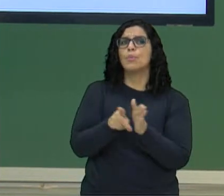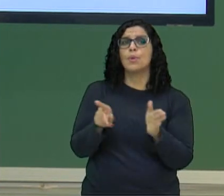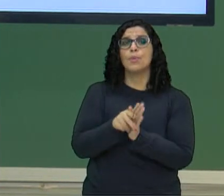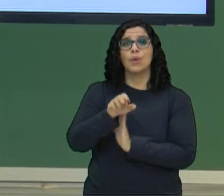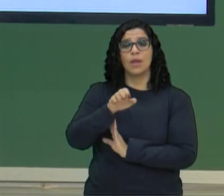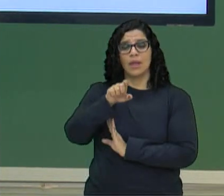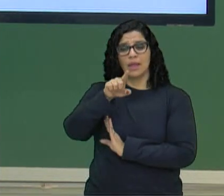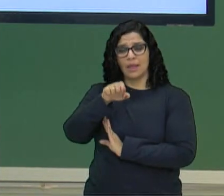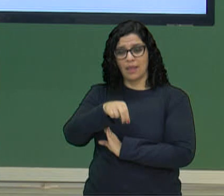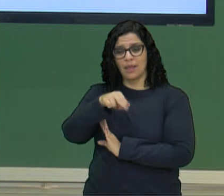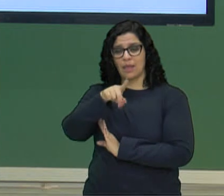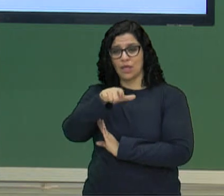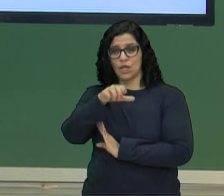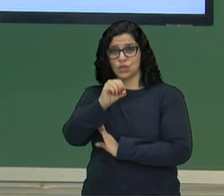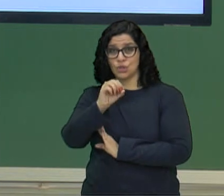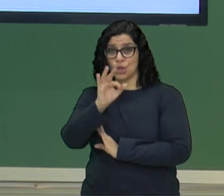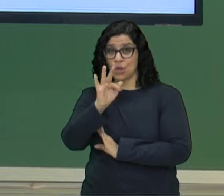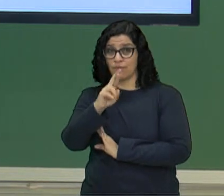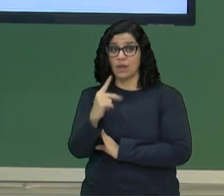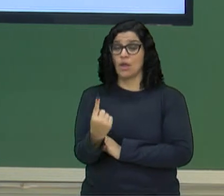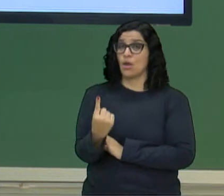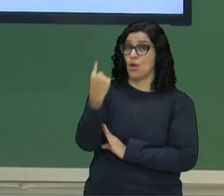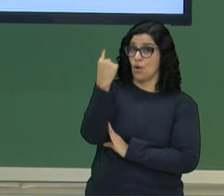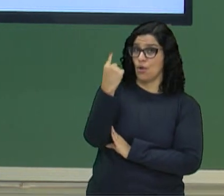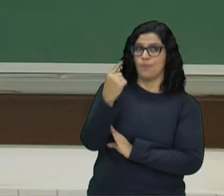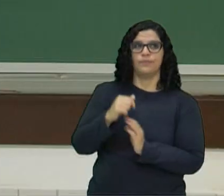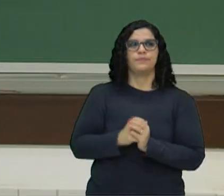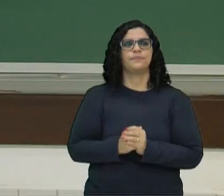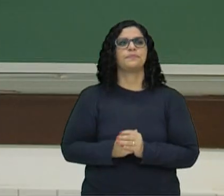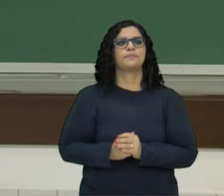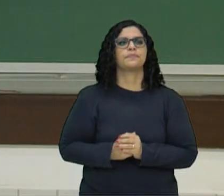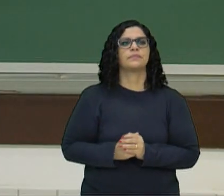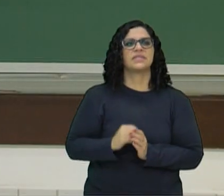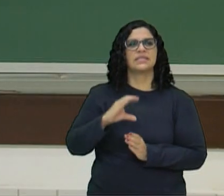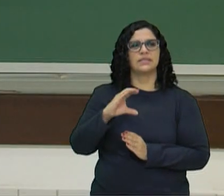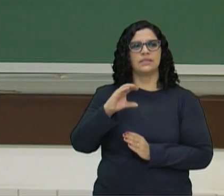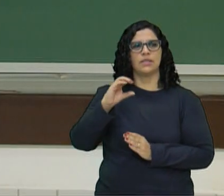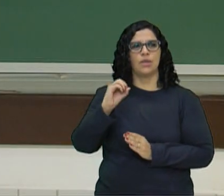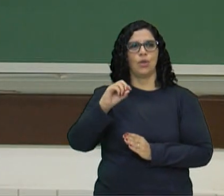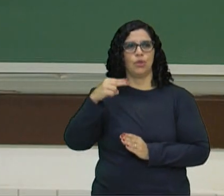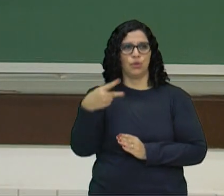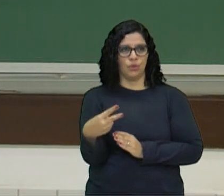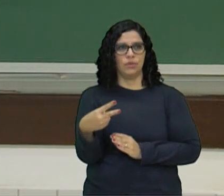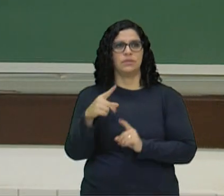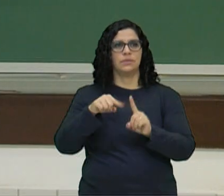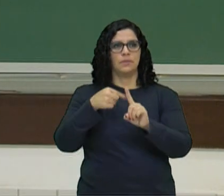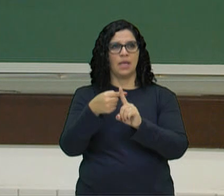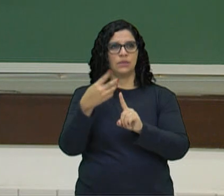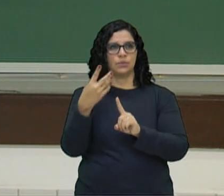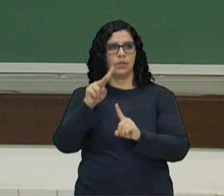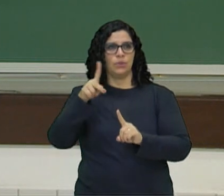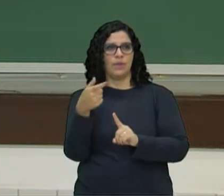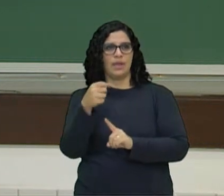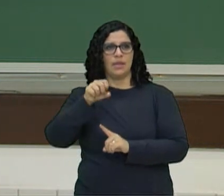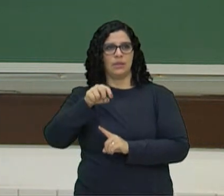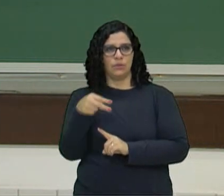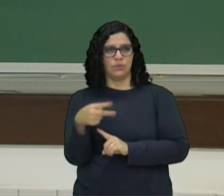enxofre. Olha só a reação química. Gás carbônico, mais 4 moléculas de ácido